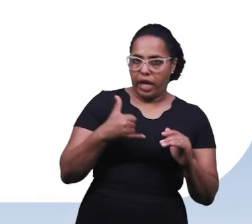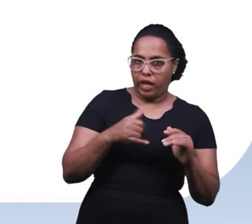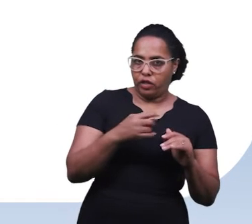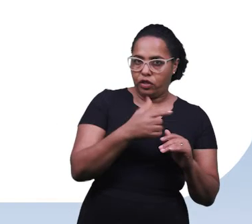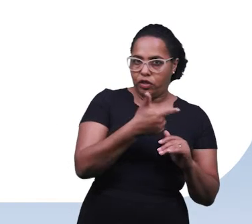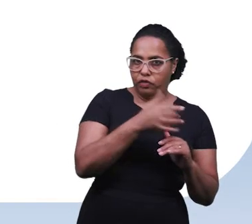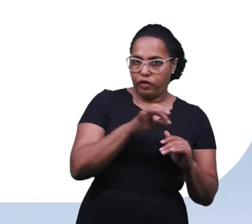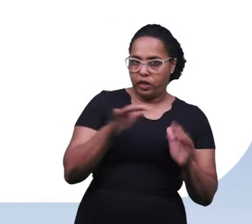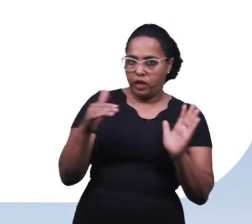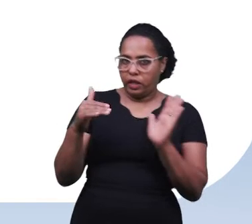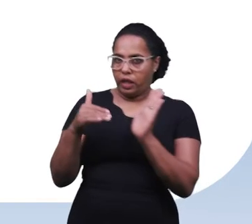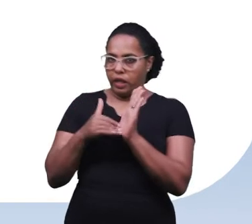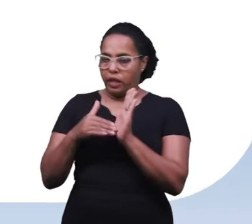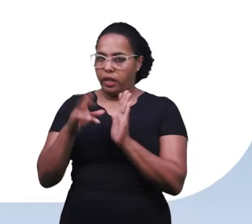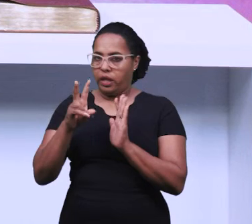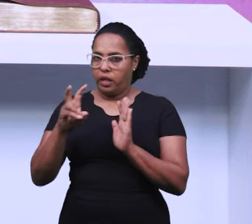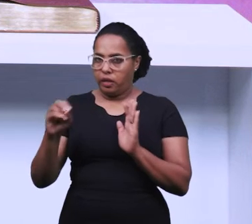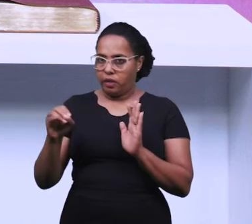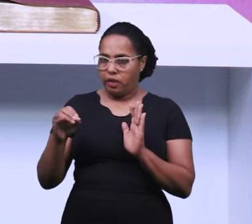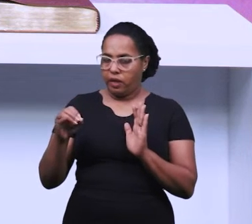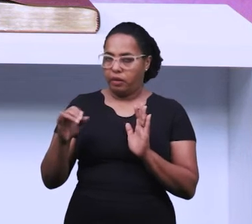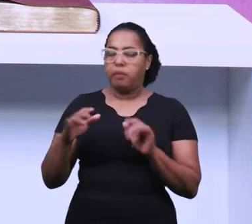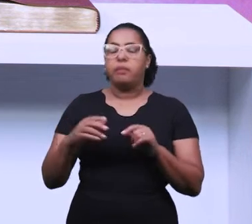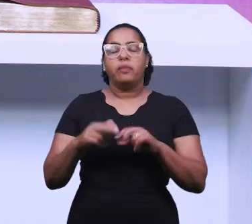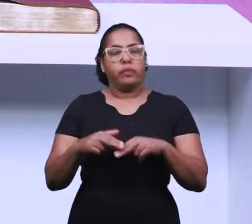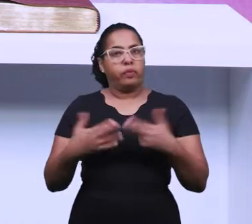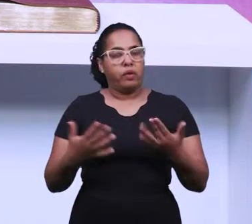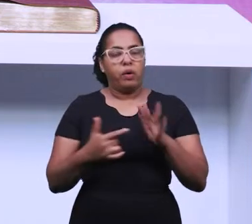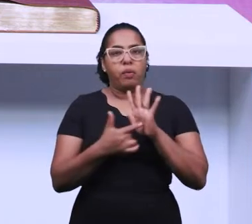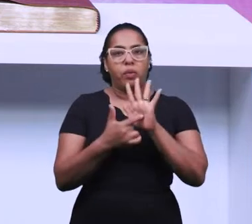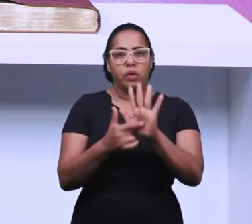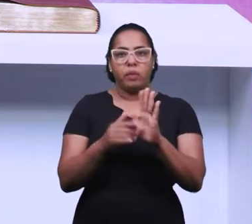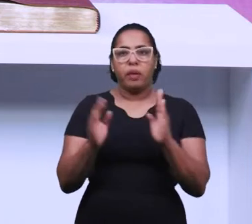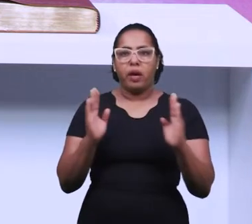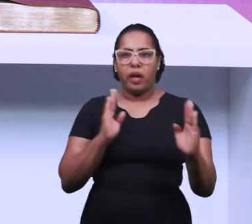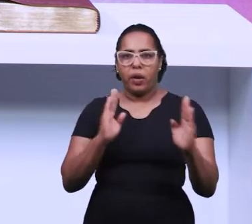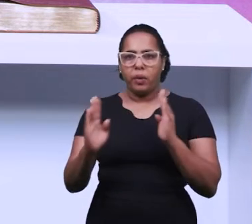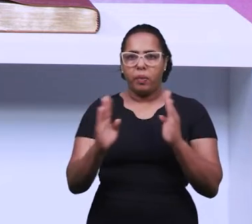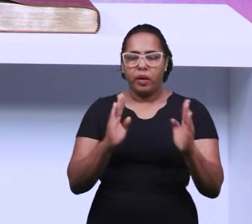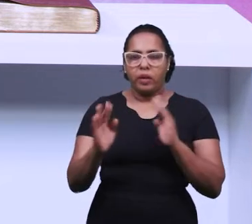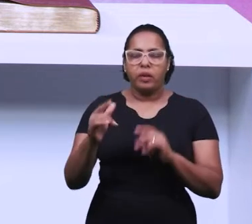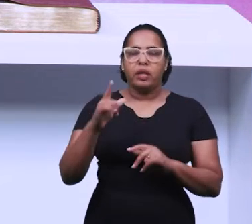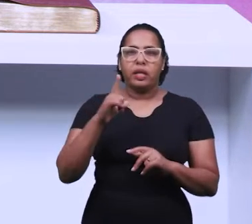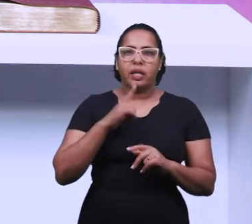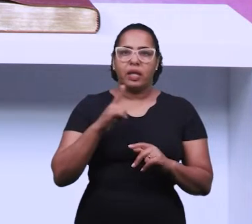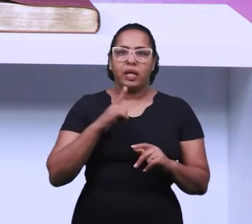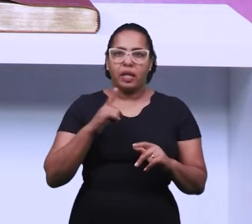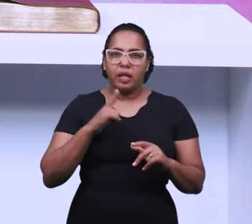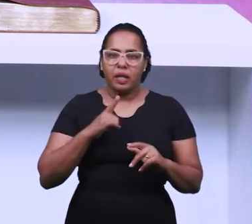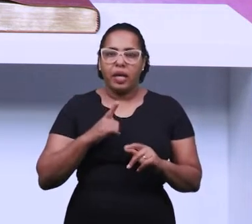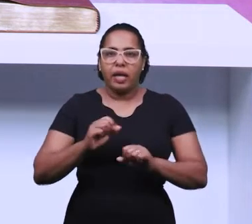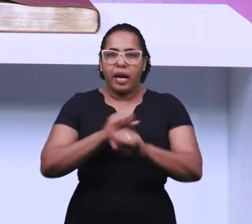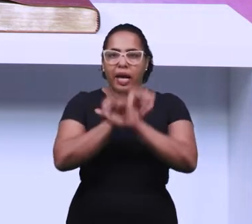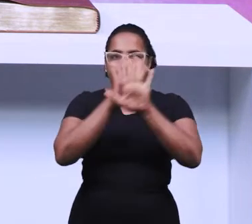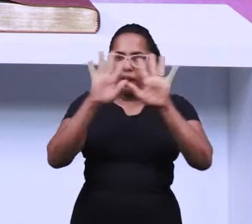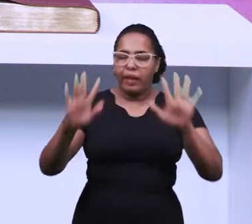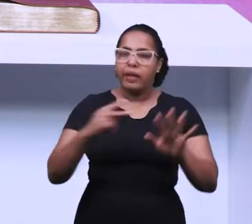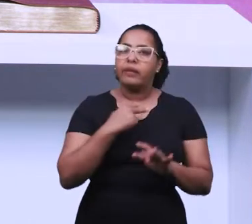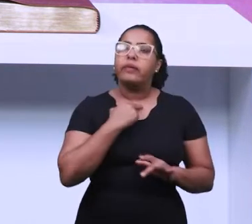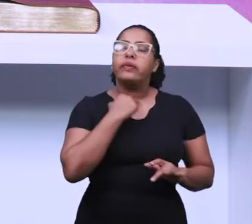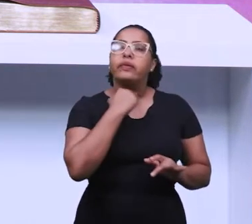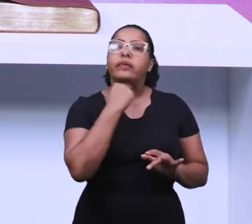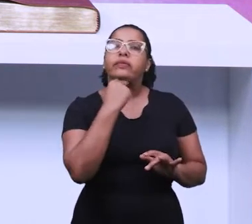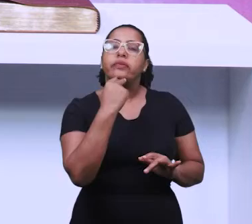momento, de 20 aos 50 anos? Porque, como falamos, é o momento onde há maior